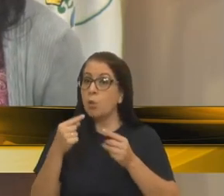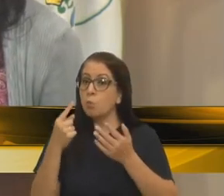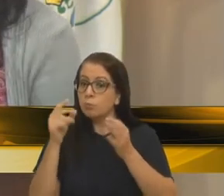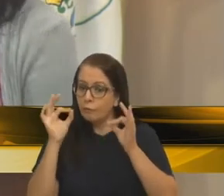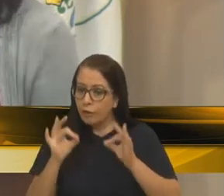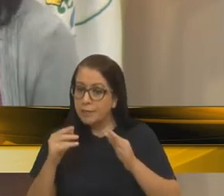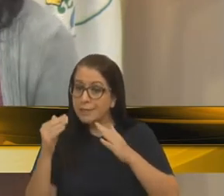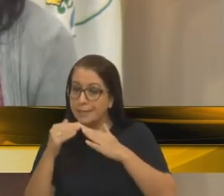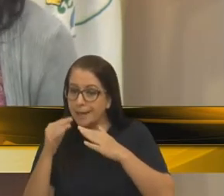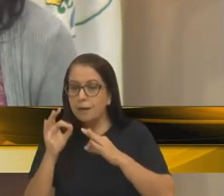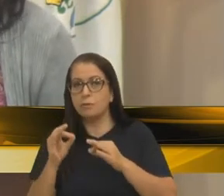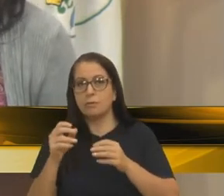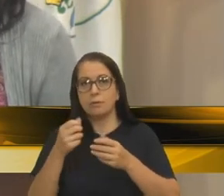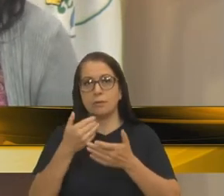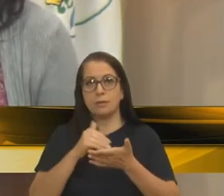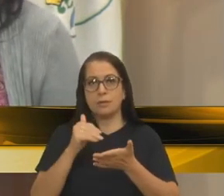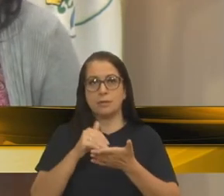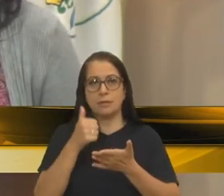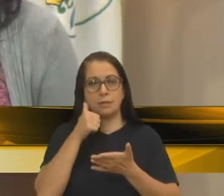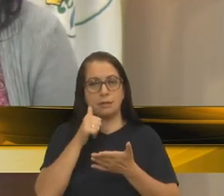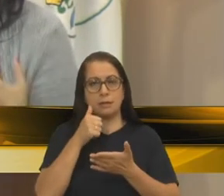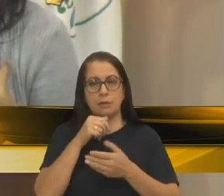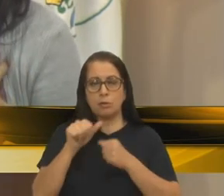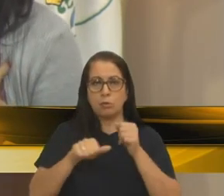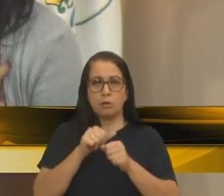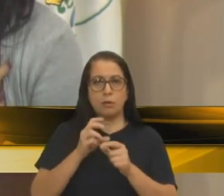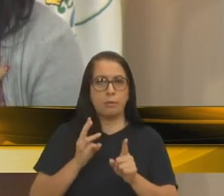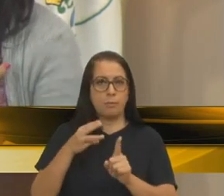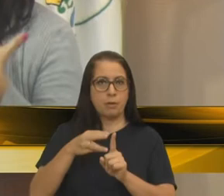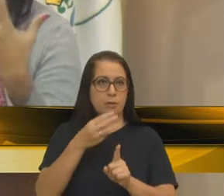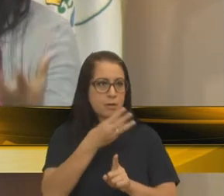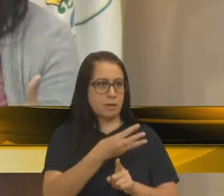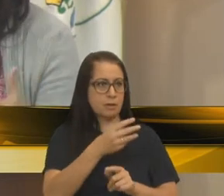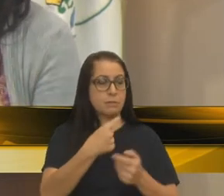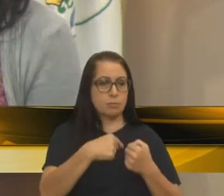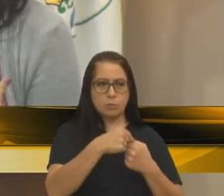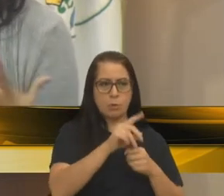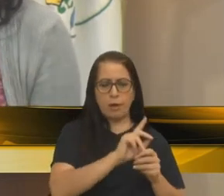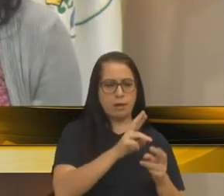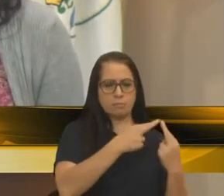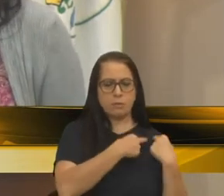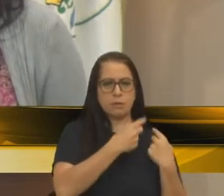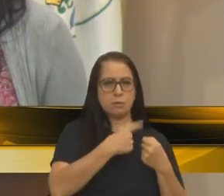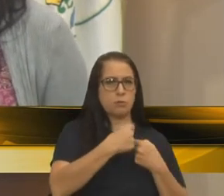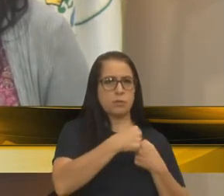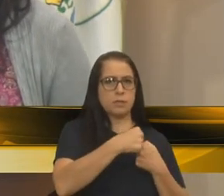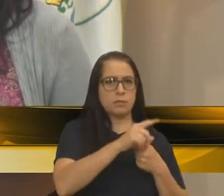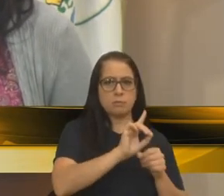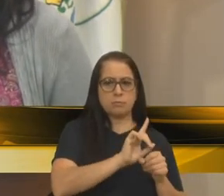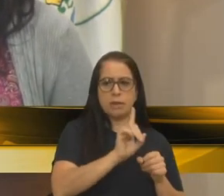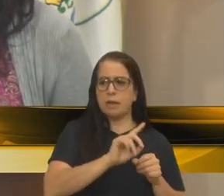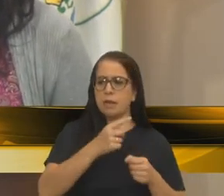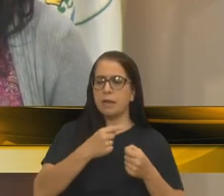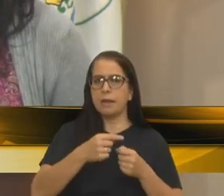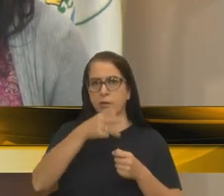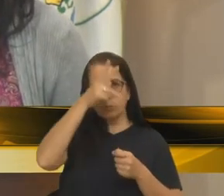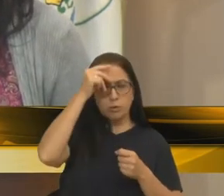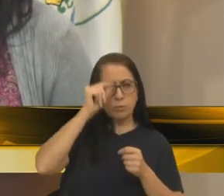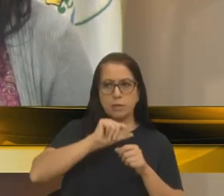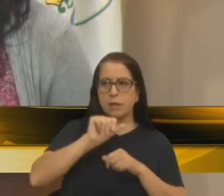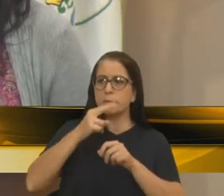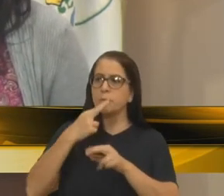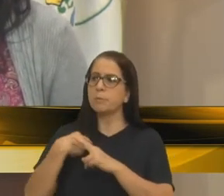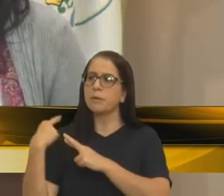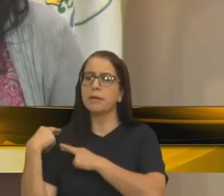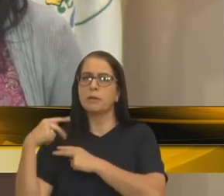aqui, falar que alterar a meta 3 não diz respeito ao município e depois... Né? Então, na verdade, já me diziam, né? Algumas